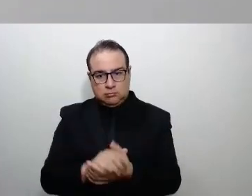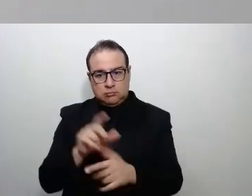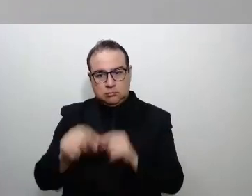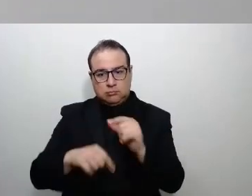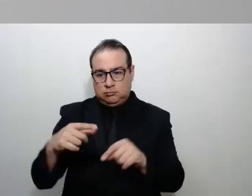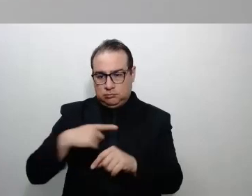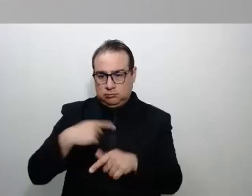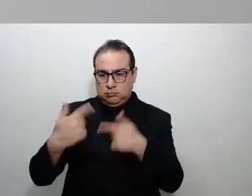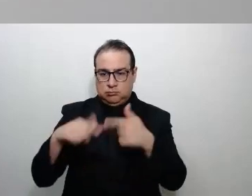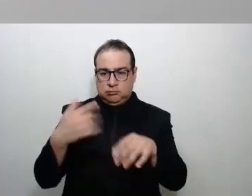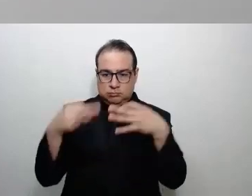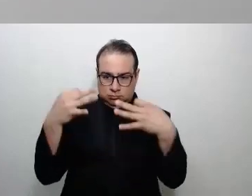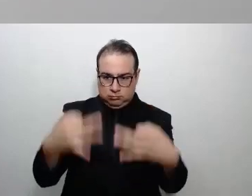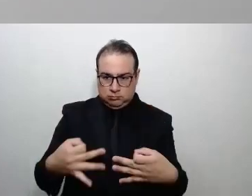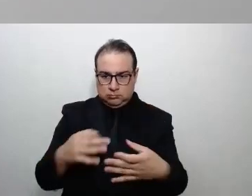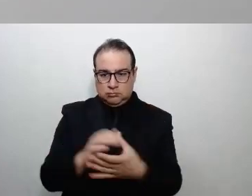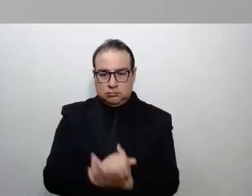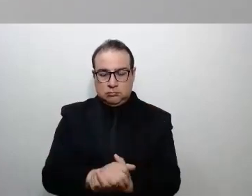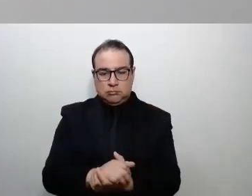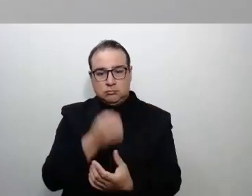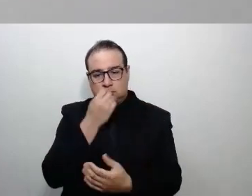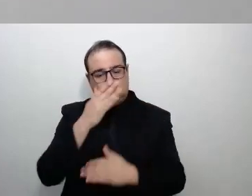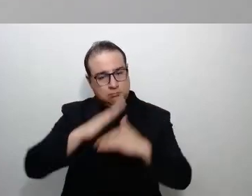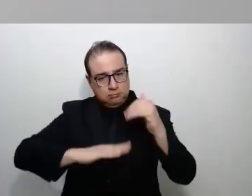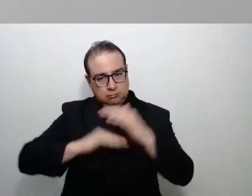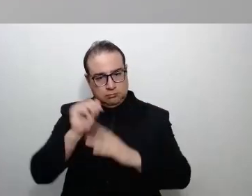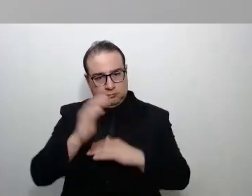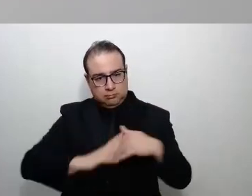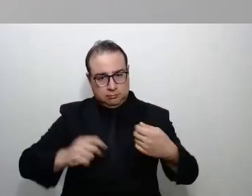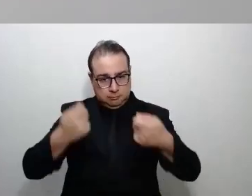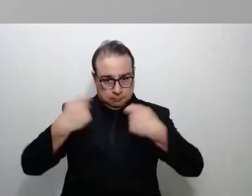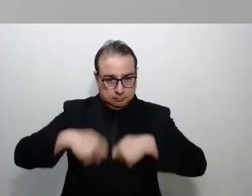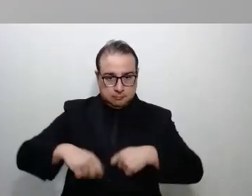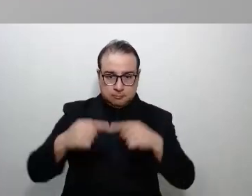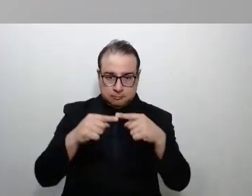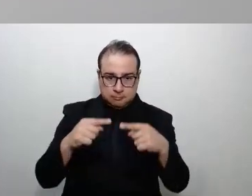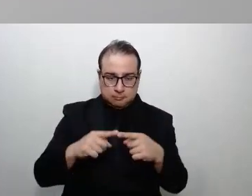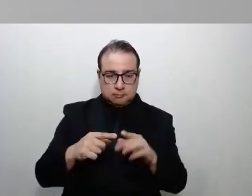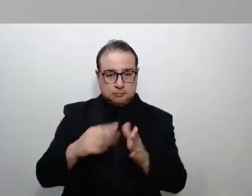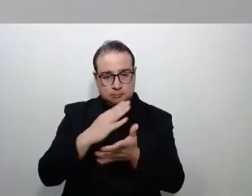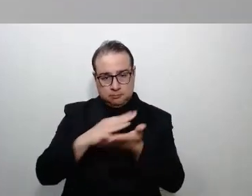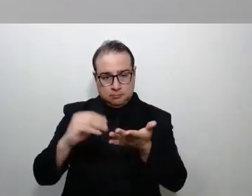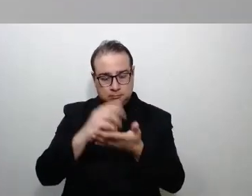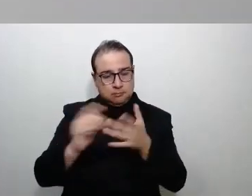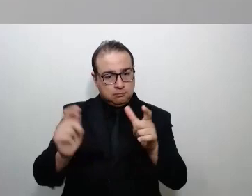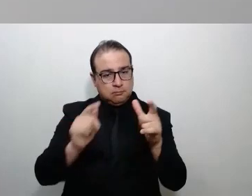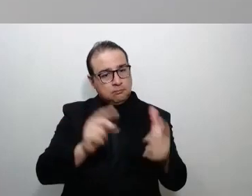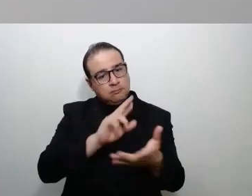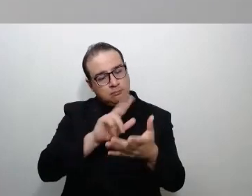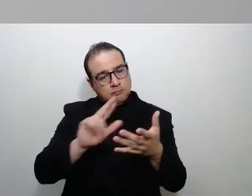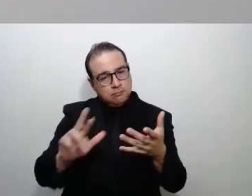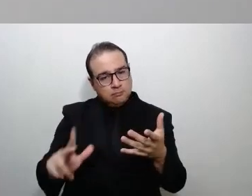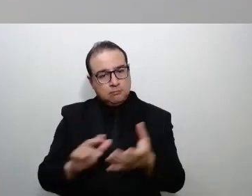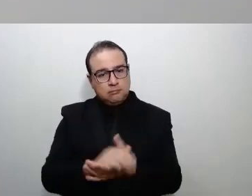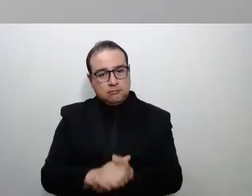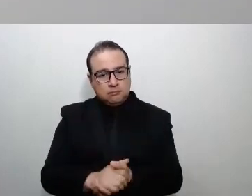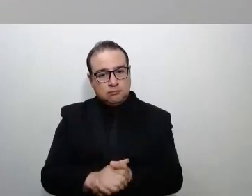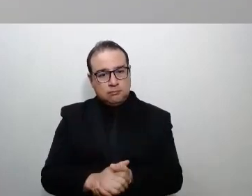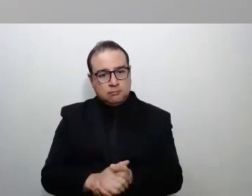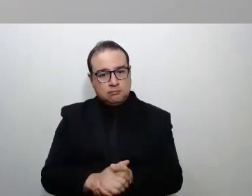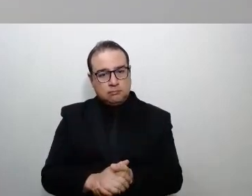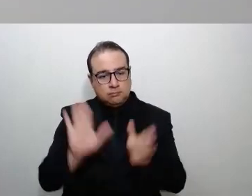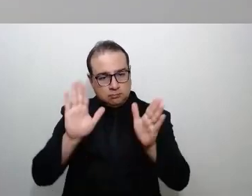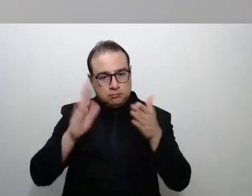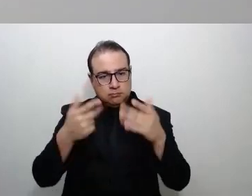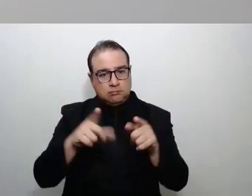está funcionando boas práticas que podemos reproduzir em outros locais e especificamente